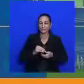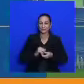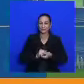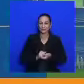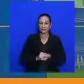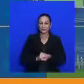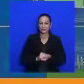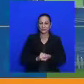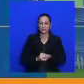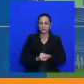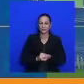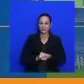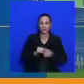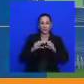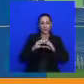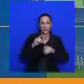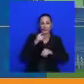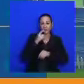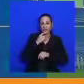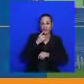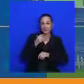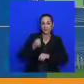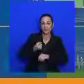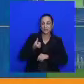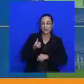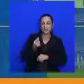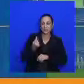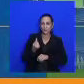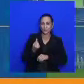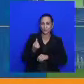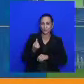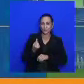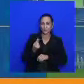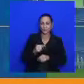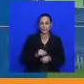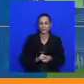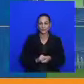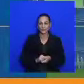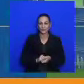Bola vermelha número 61. Vermelha 61.